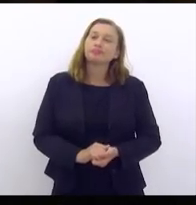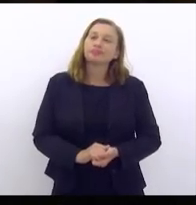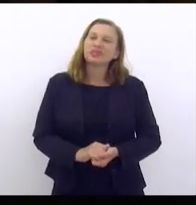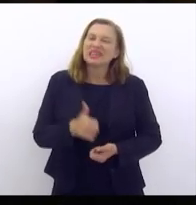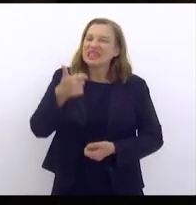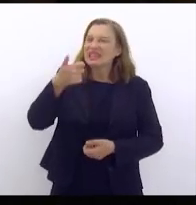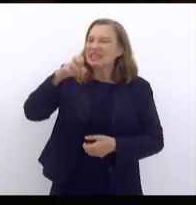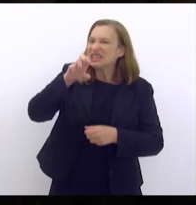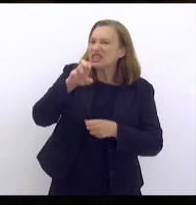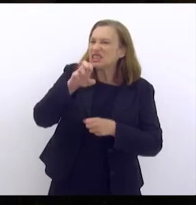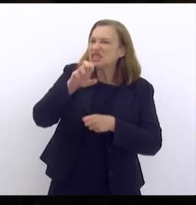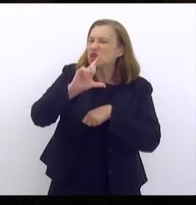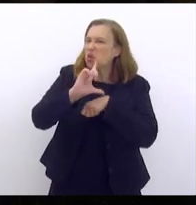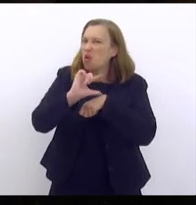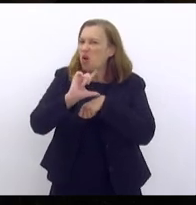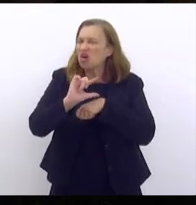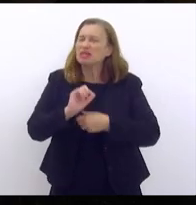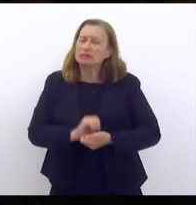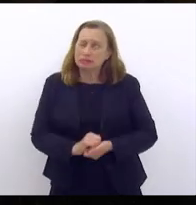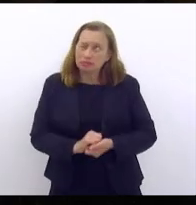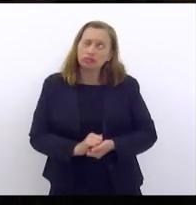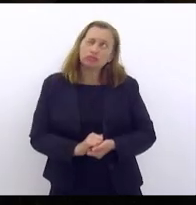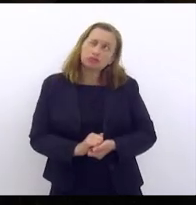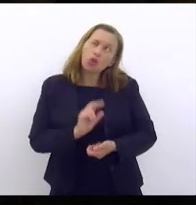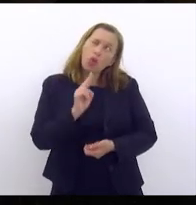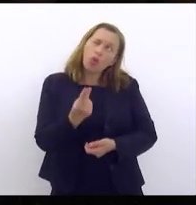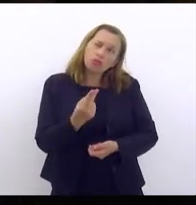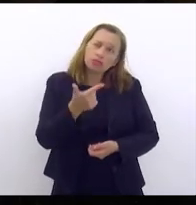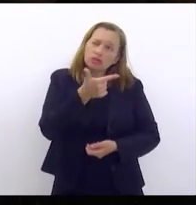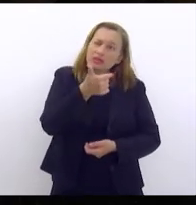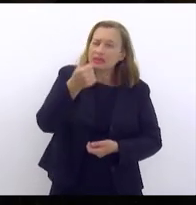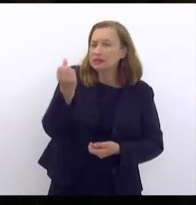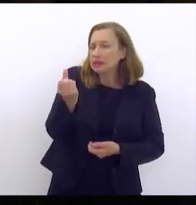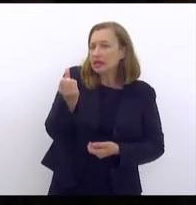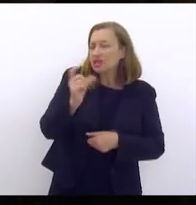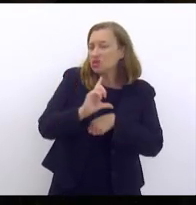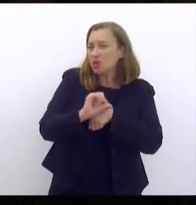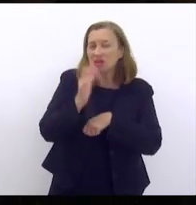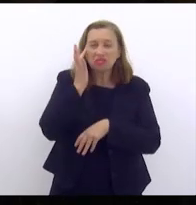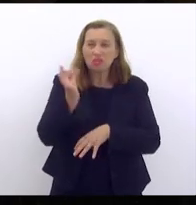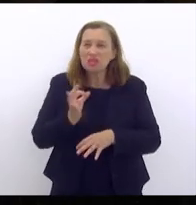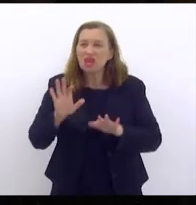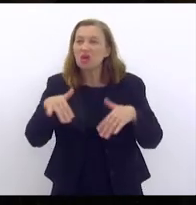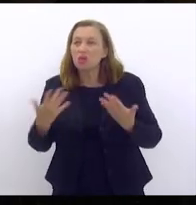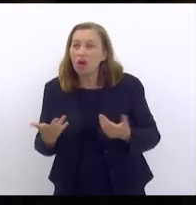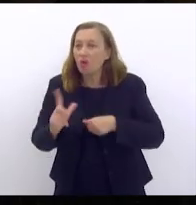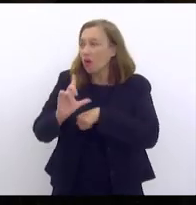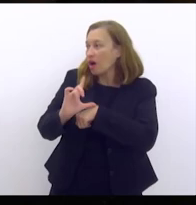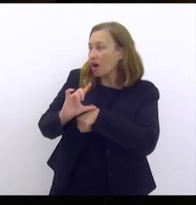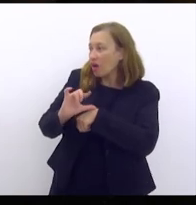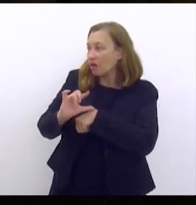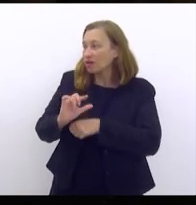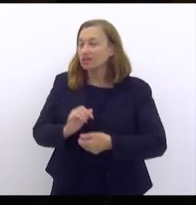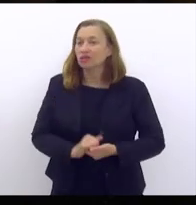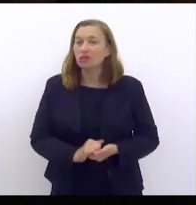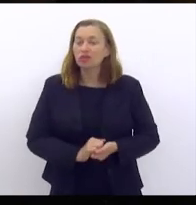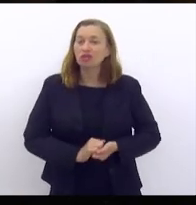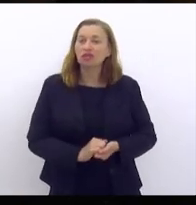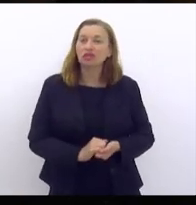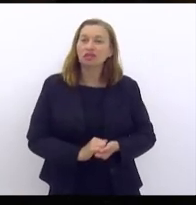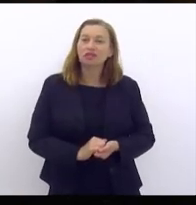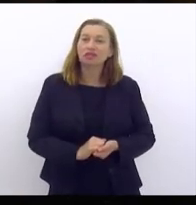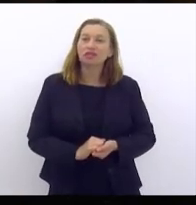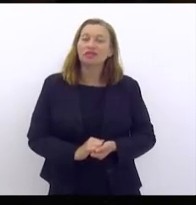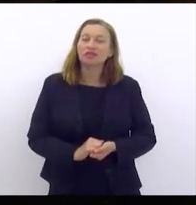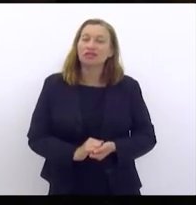15 horas, ou 16 horas, não sei bem qual era a hora, mas era no meio da tarde,